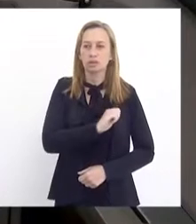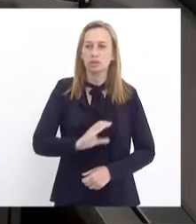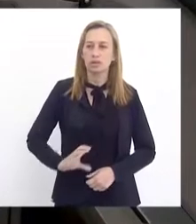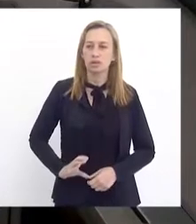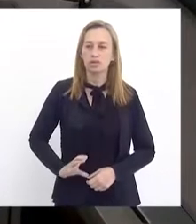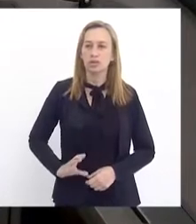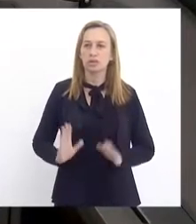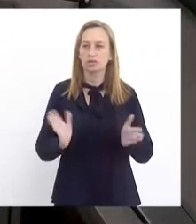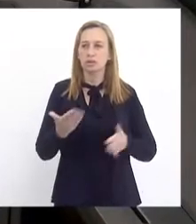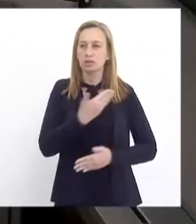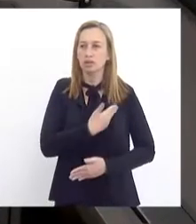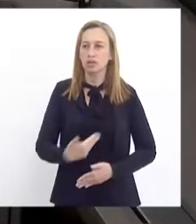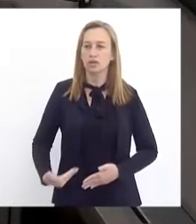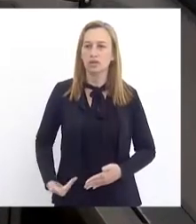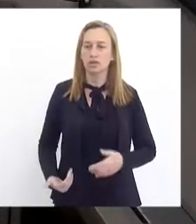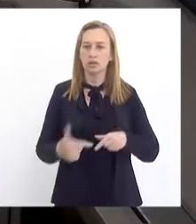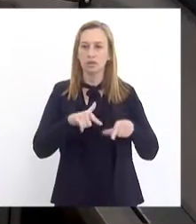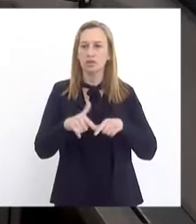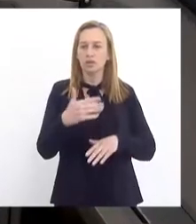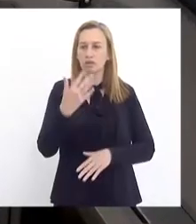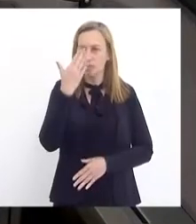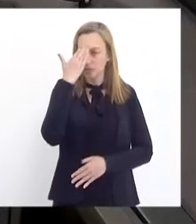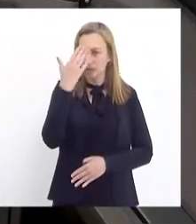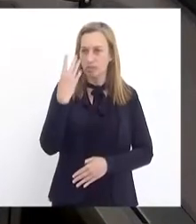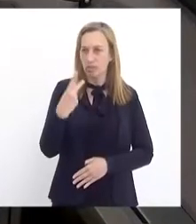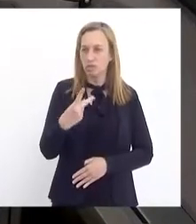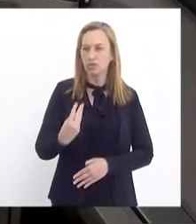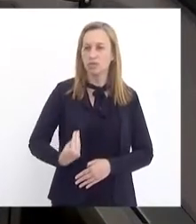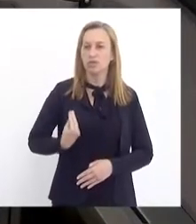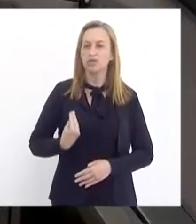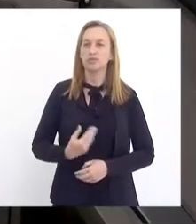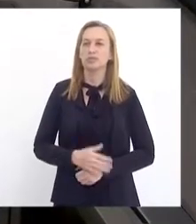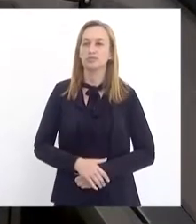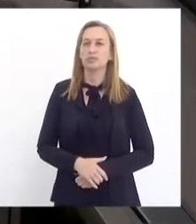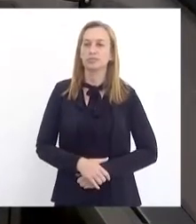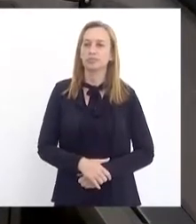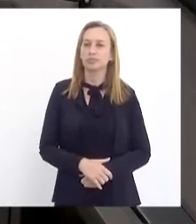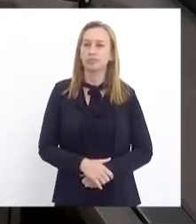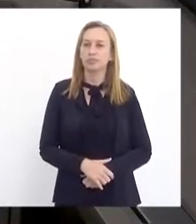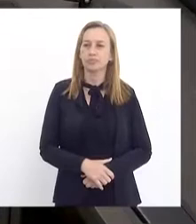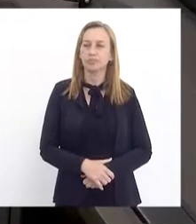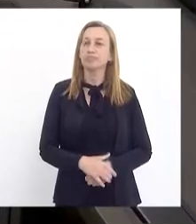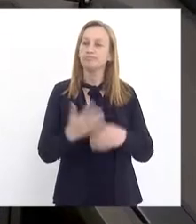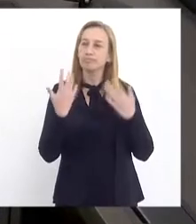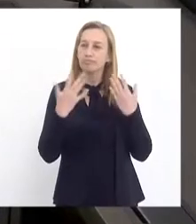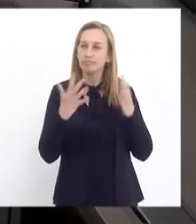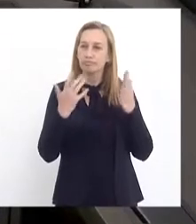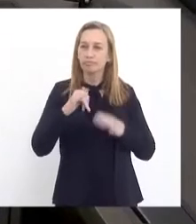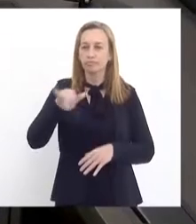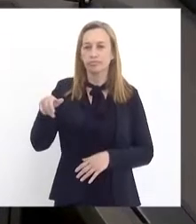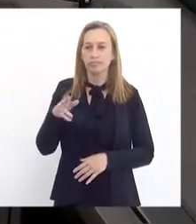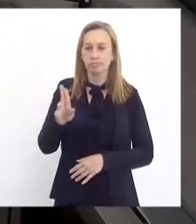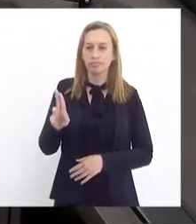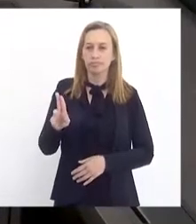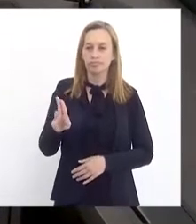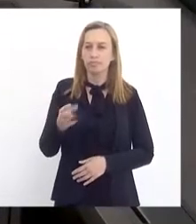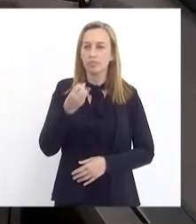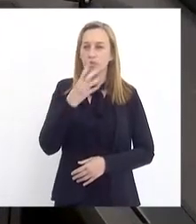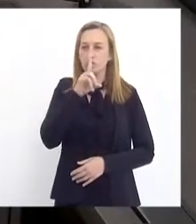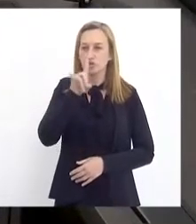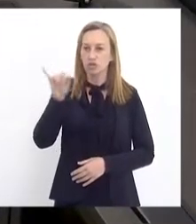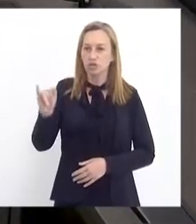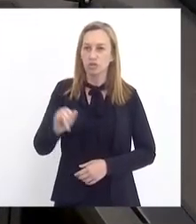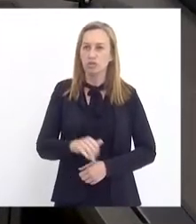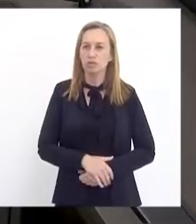governador em exercício. Obrigado pela presença, deputado Jair Bittencourt. Parabéns, Jair Bittencourt. Bom dia. Mas